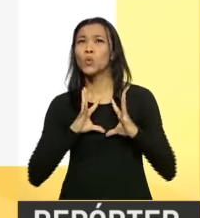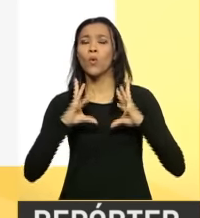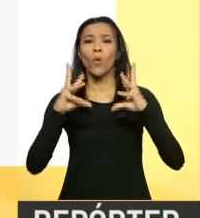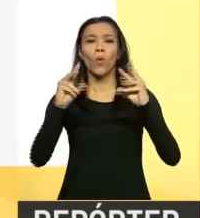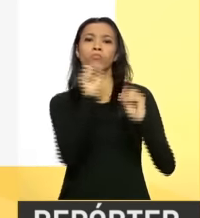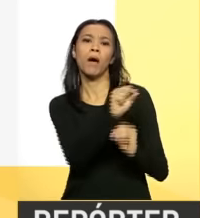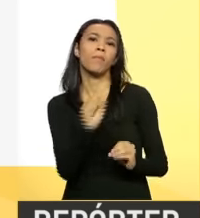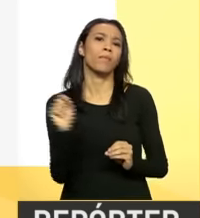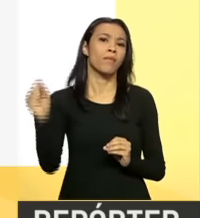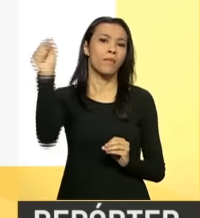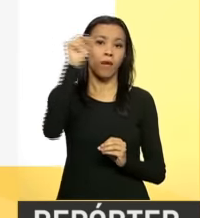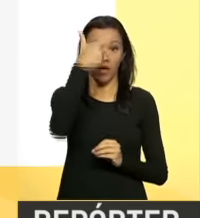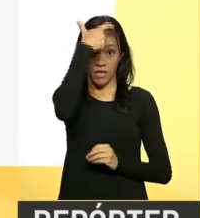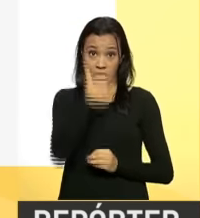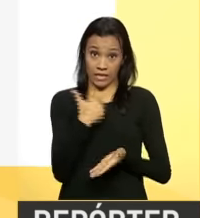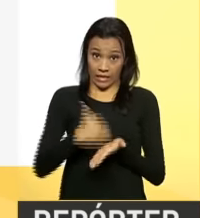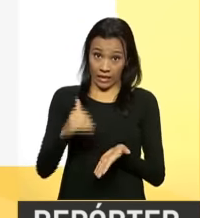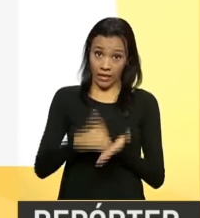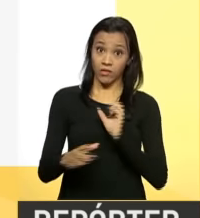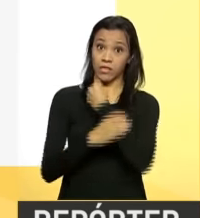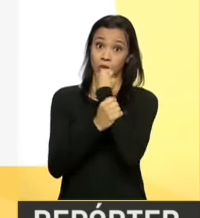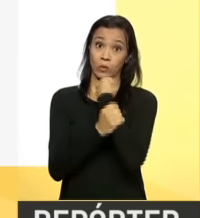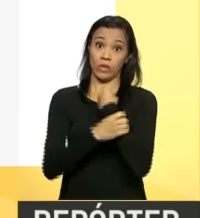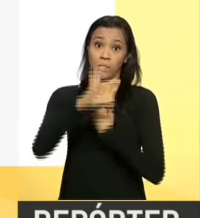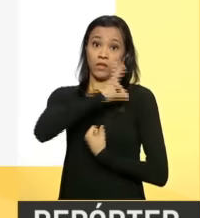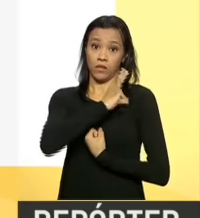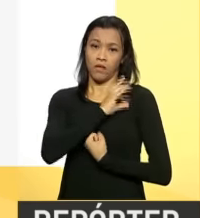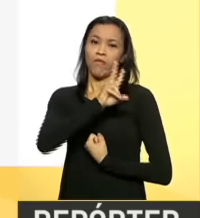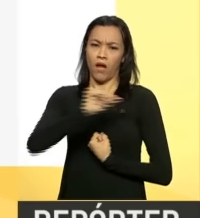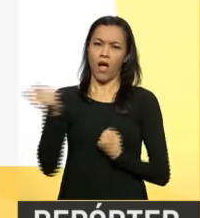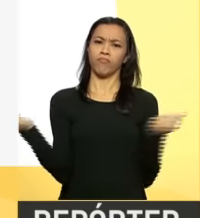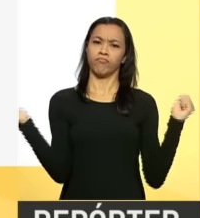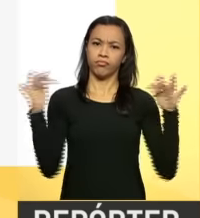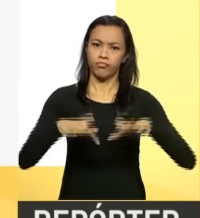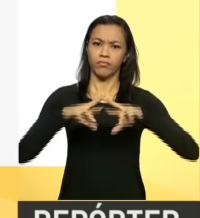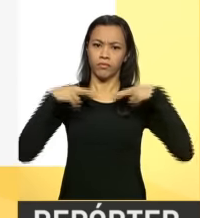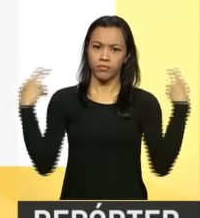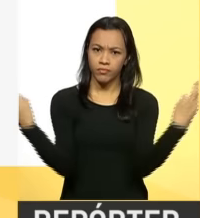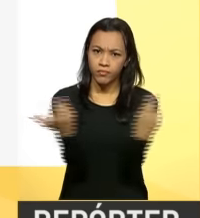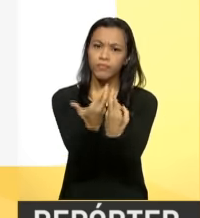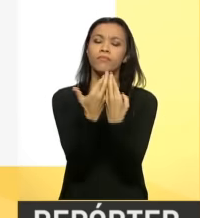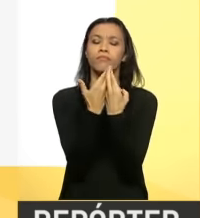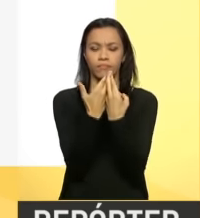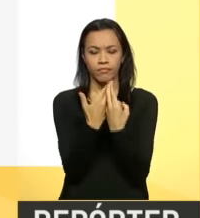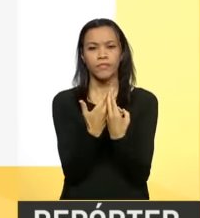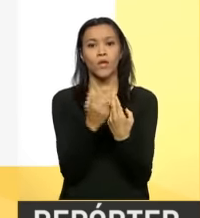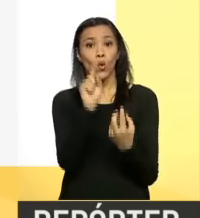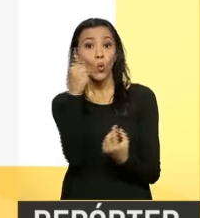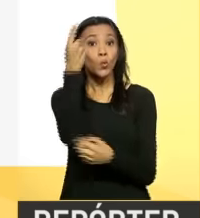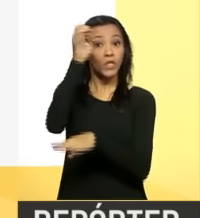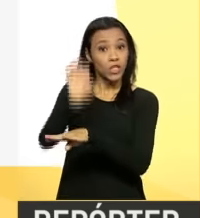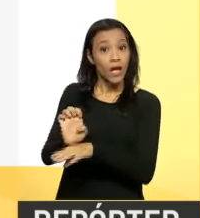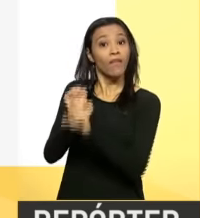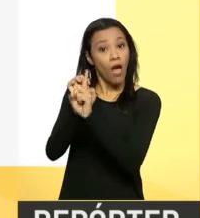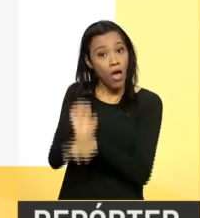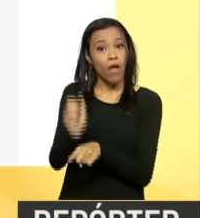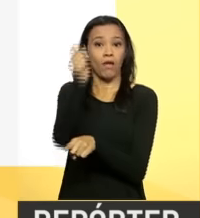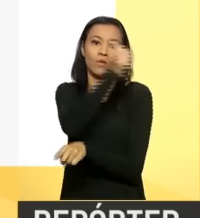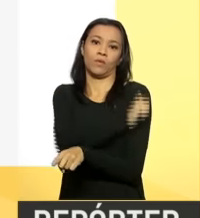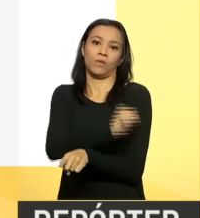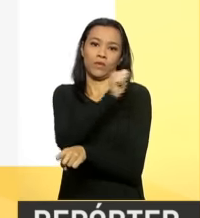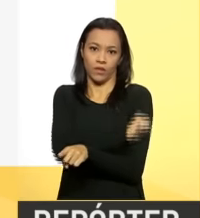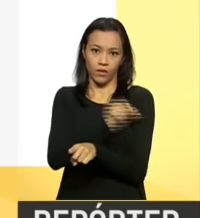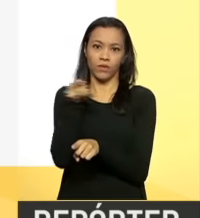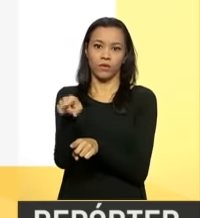de Segurança Pública, até para ouvir de parte deles. Eu sei que vários estados, um deles, o estado do Rio de Janeiro,